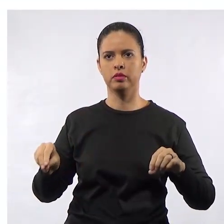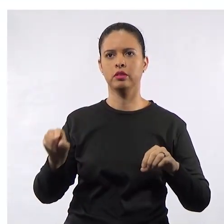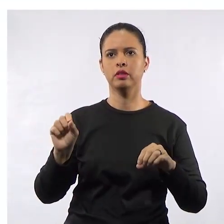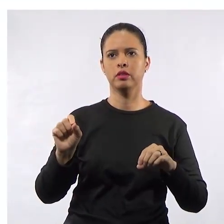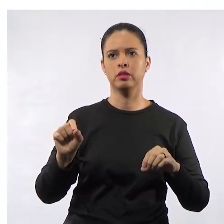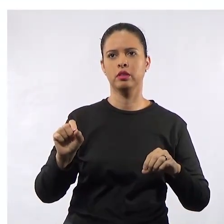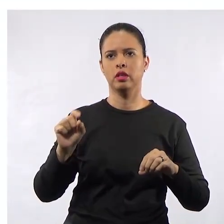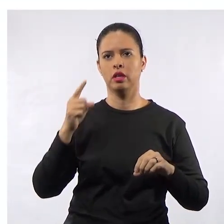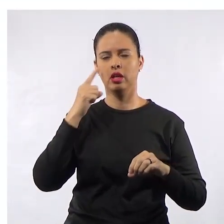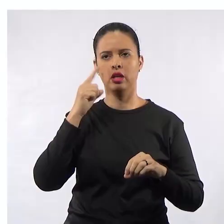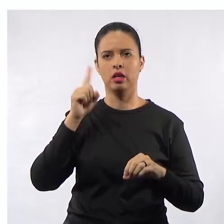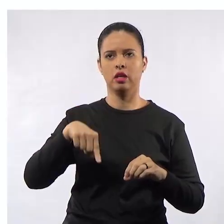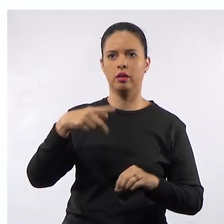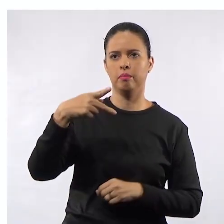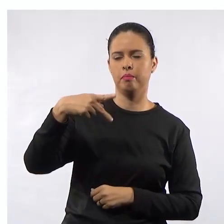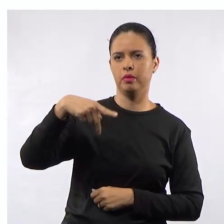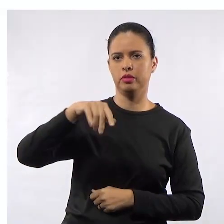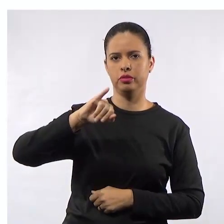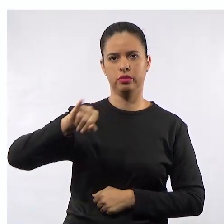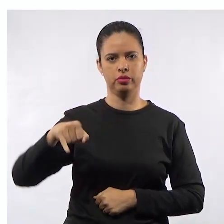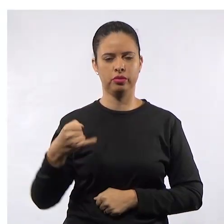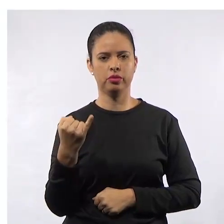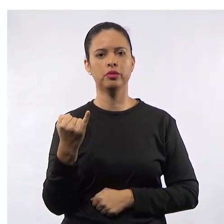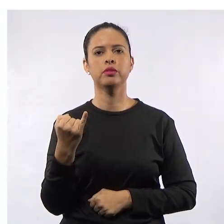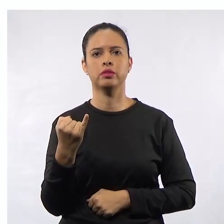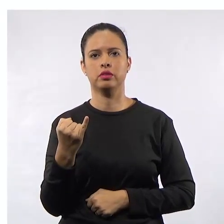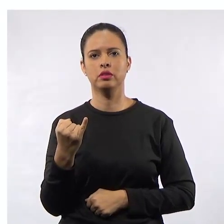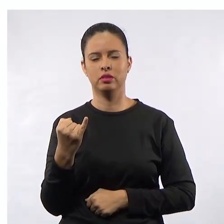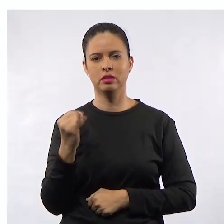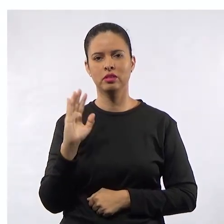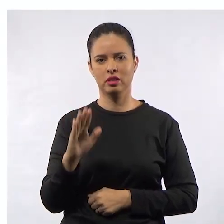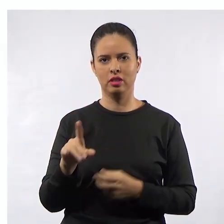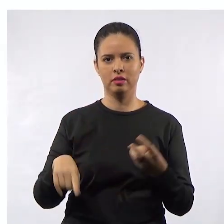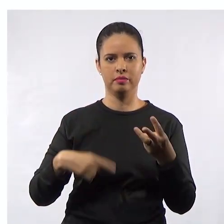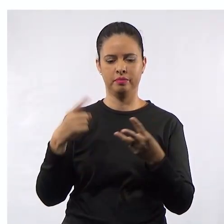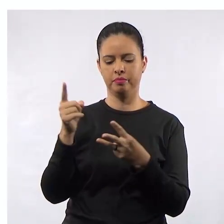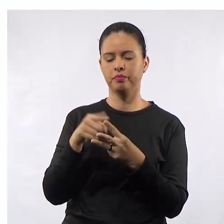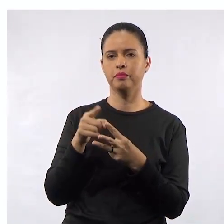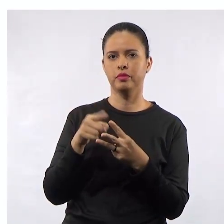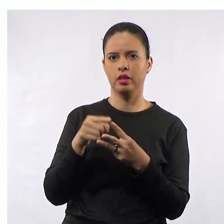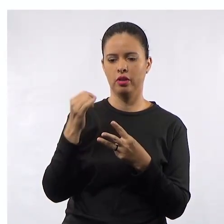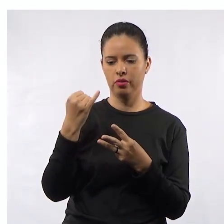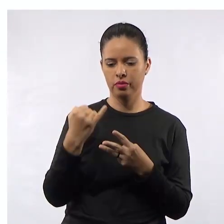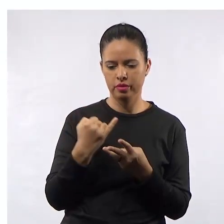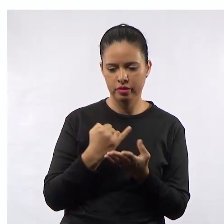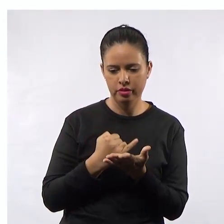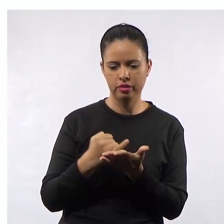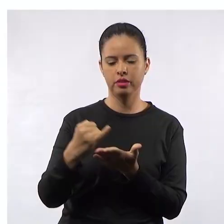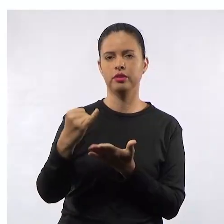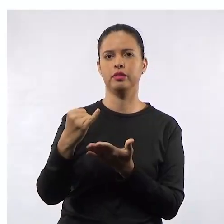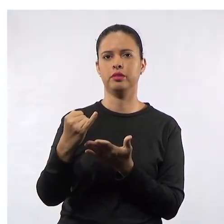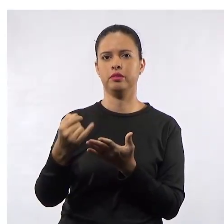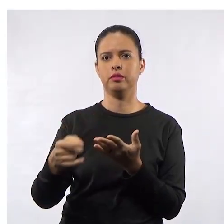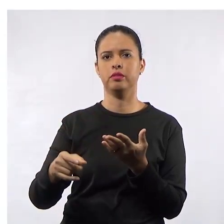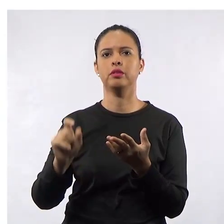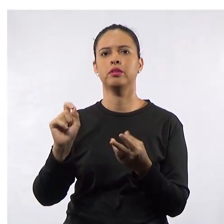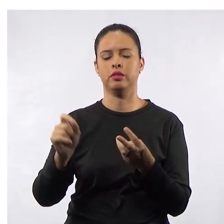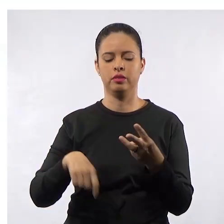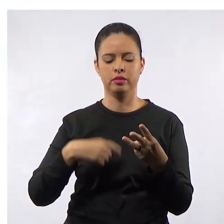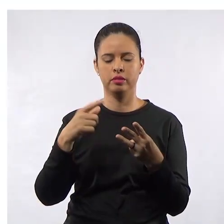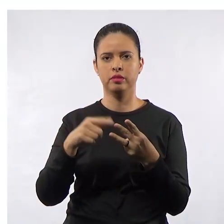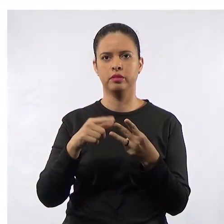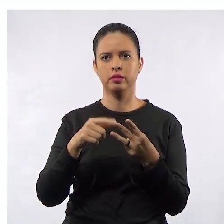liquidação da PJ olha só a dissolução tá lá o início do processo de extinção né na